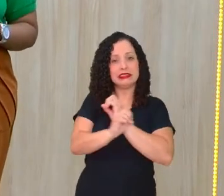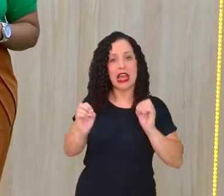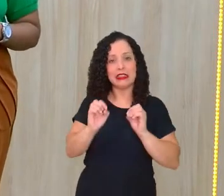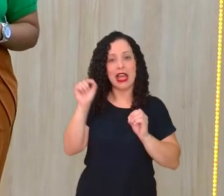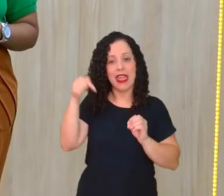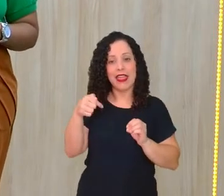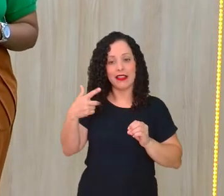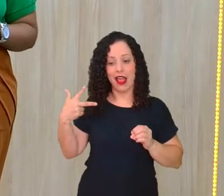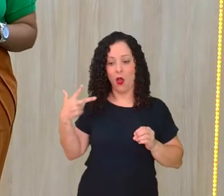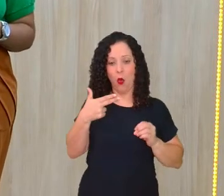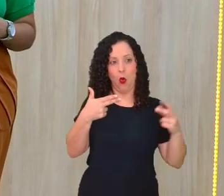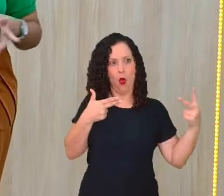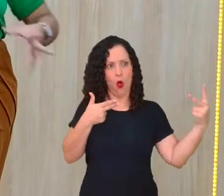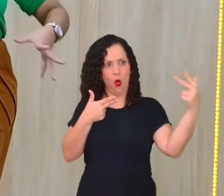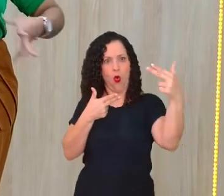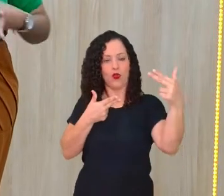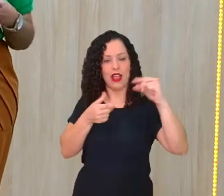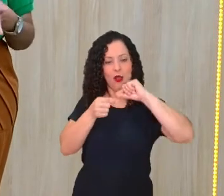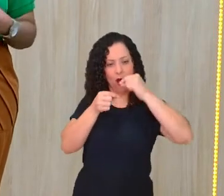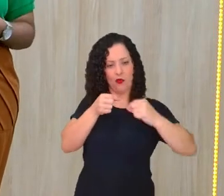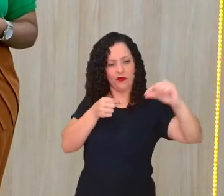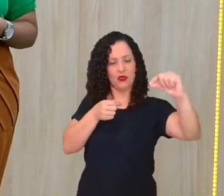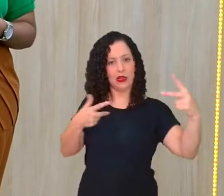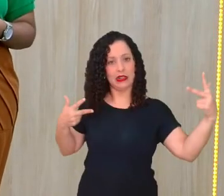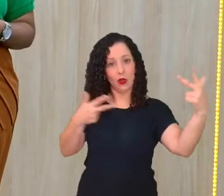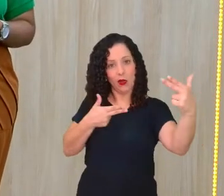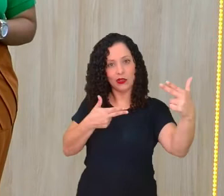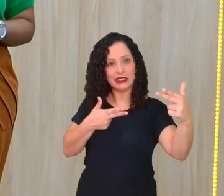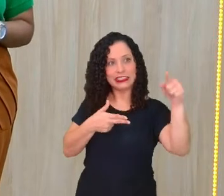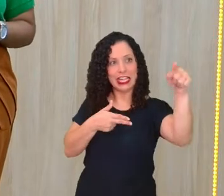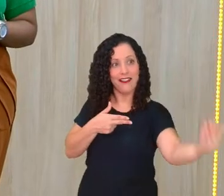acaba aprisionando a própria irmã. É uma história